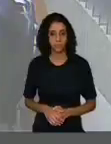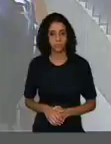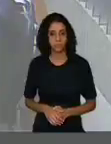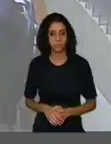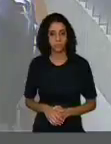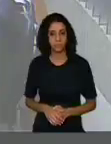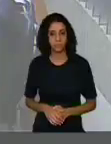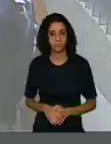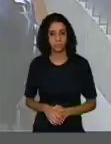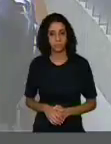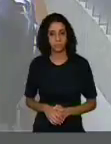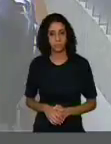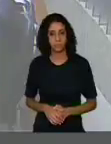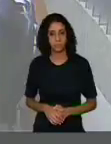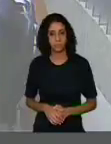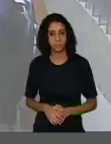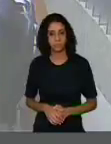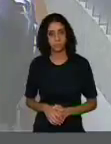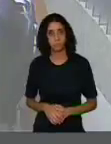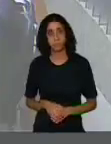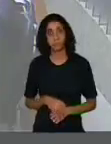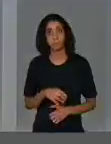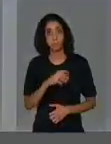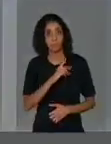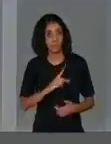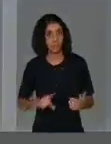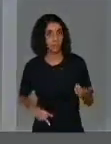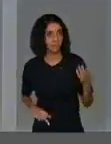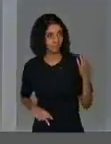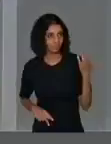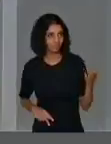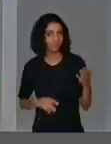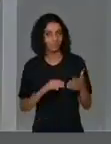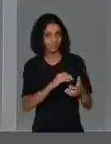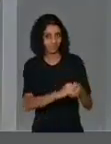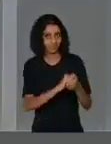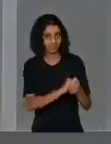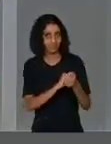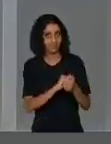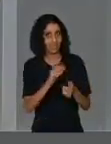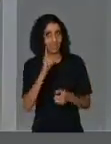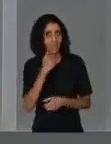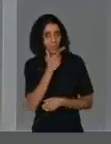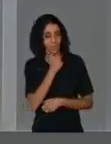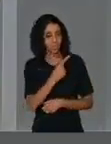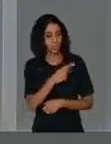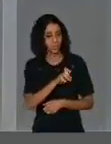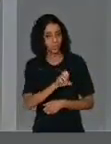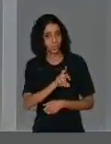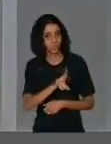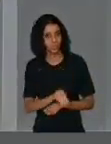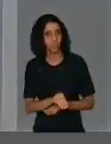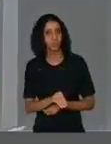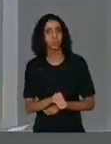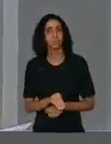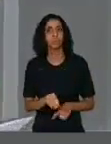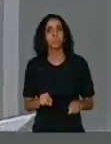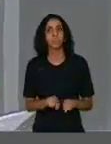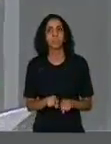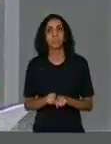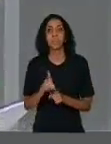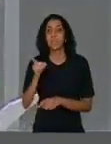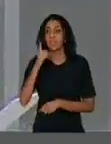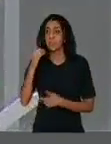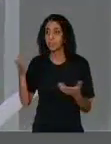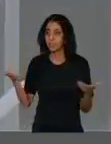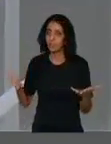Senhor presidente, deputado Pedro Czai, a quem saúdo, por extensão os colegas deputados nesse retorno do